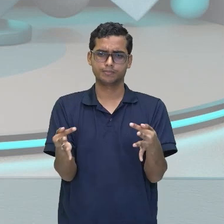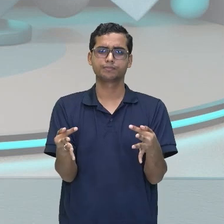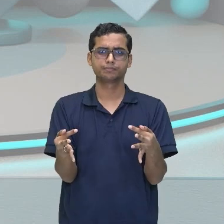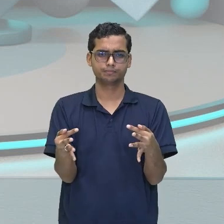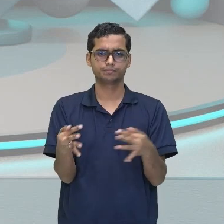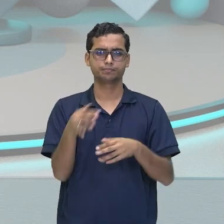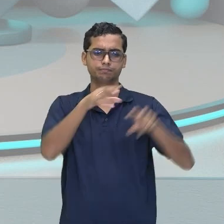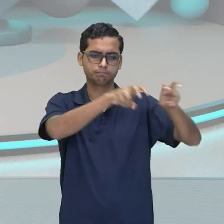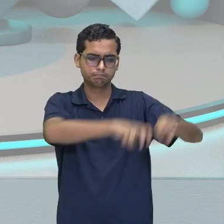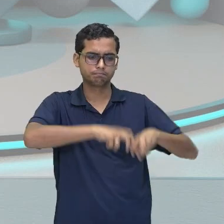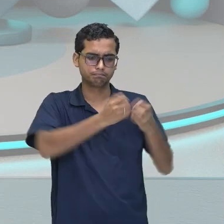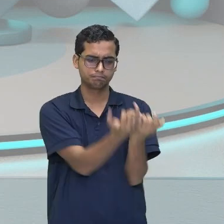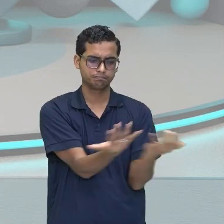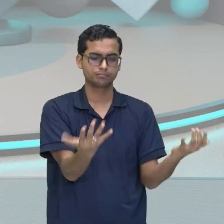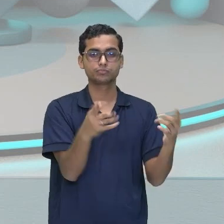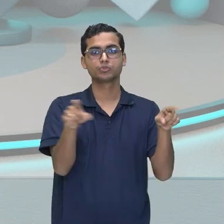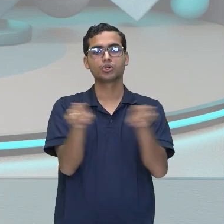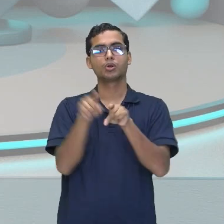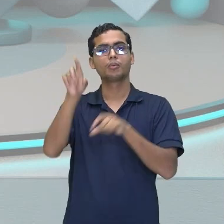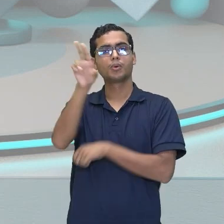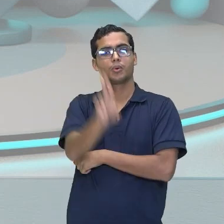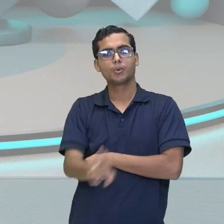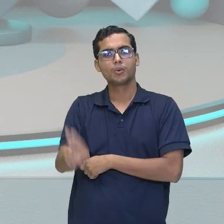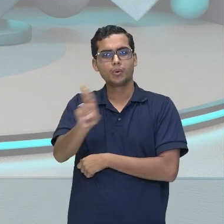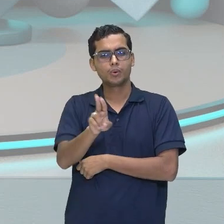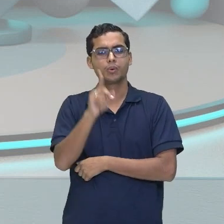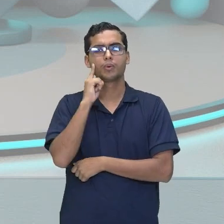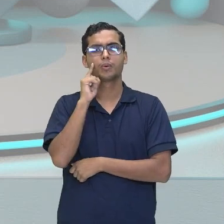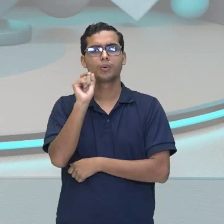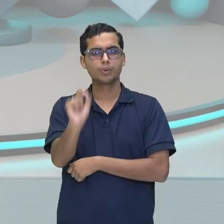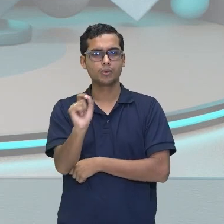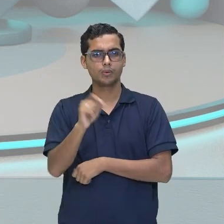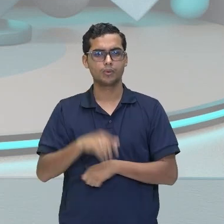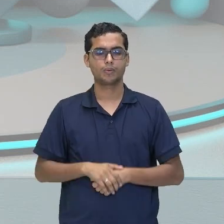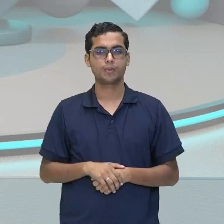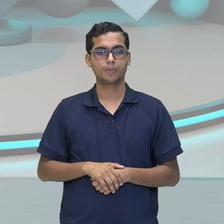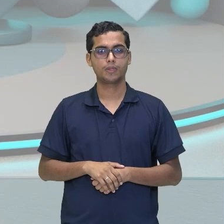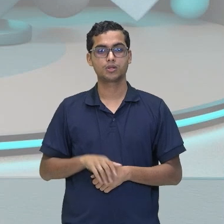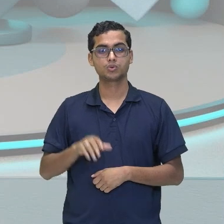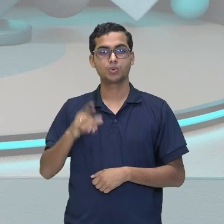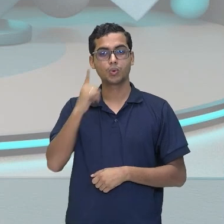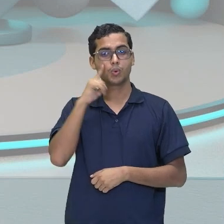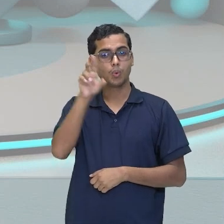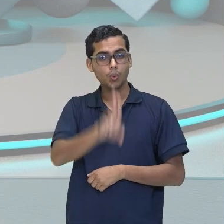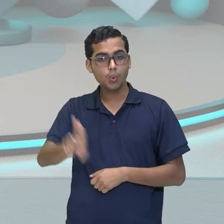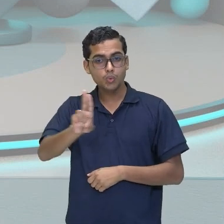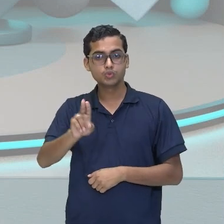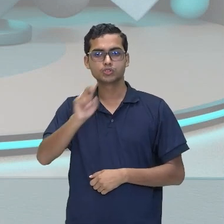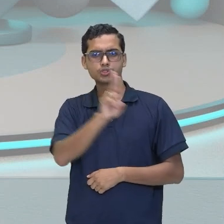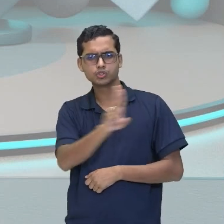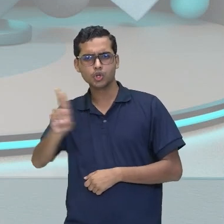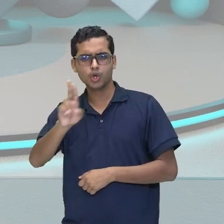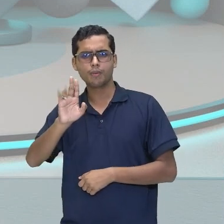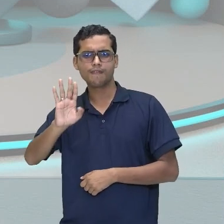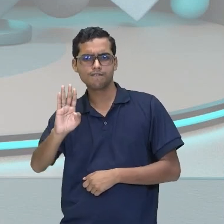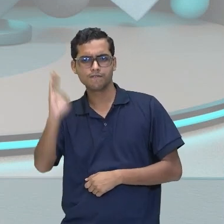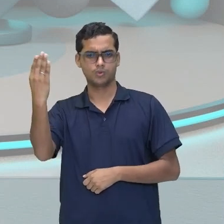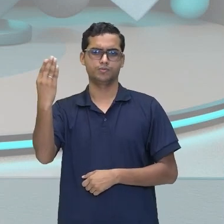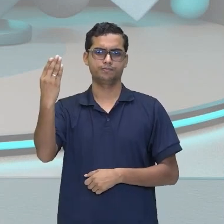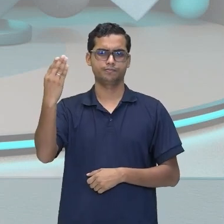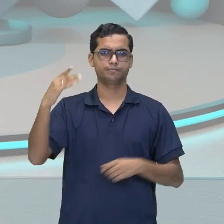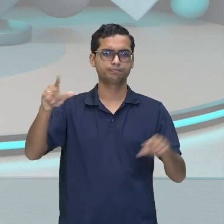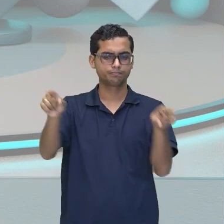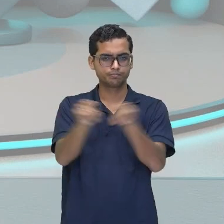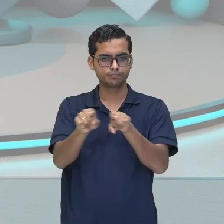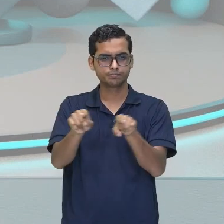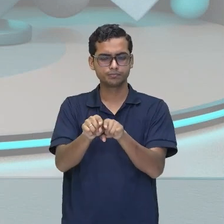Uso também de pseudônimos, tá? Nós vamos lá, simplicidade e exaltação da natureza. Então, vai